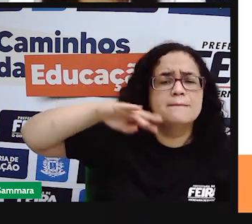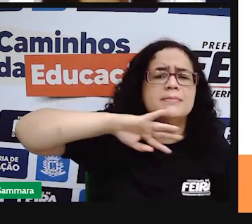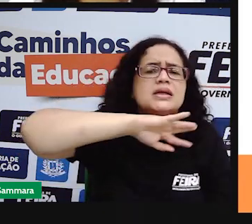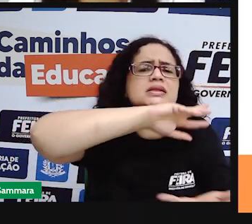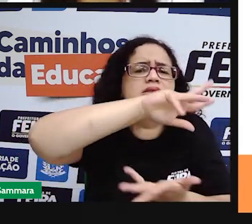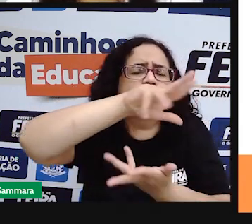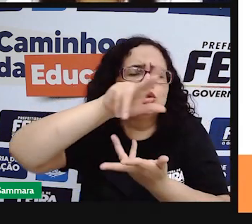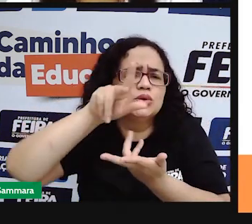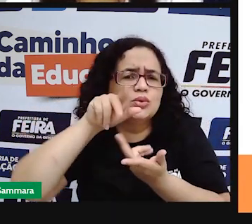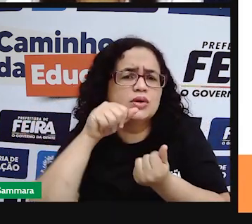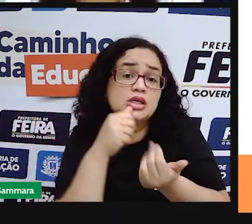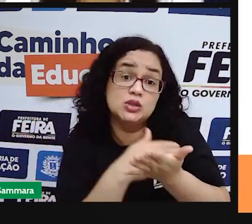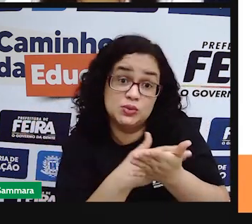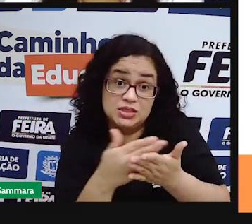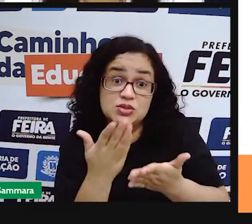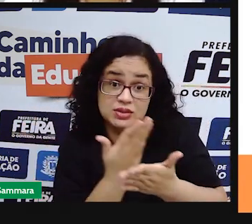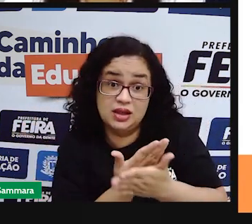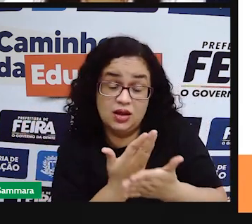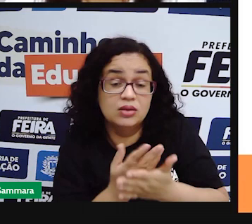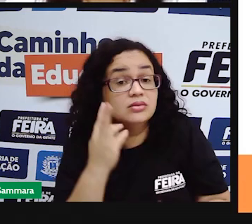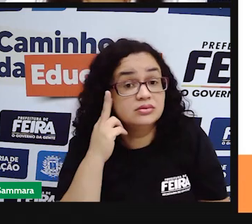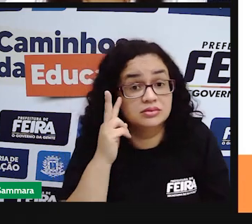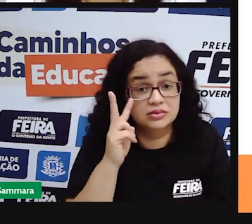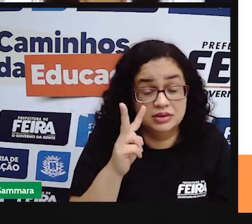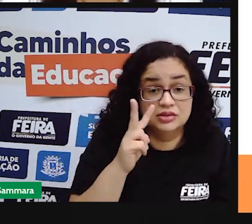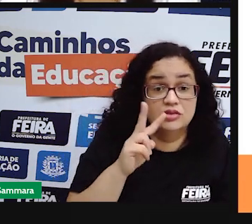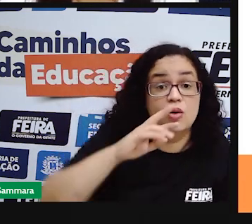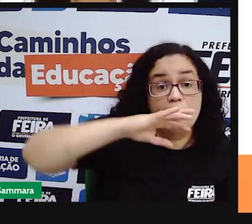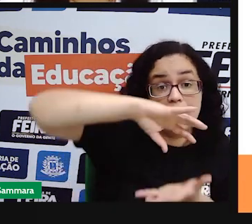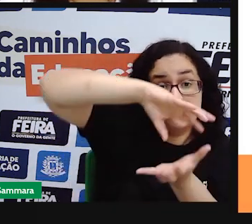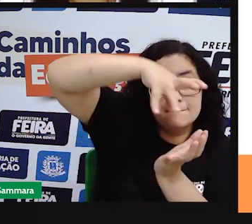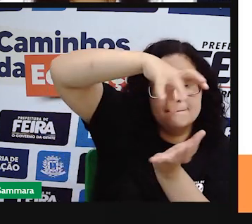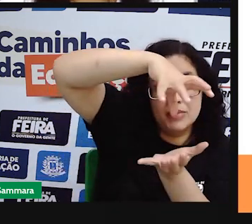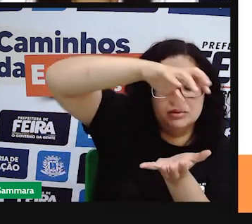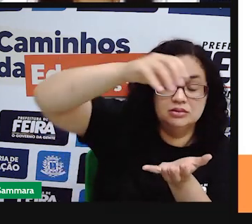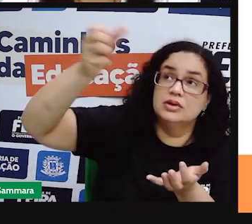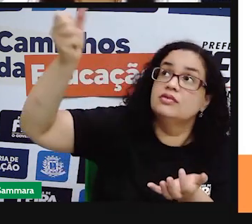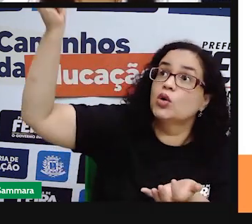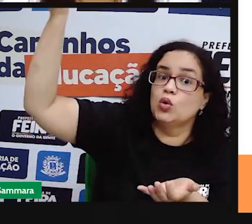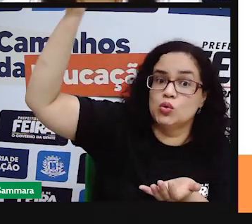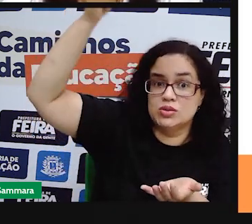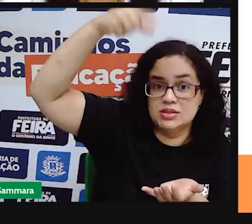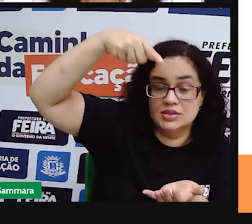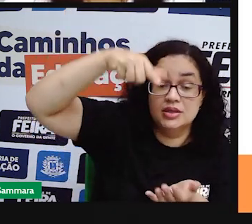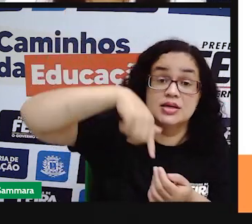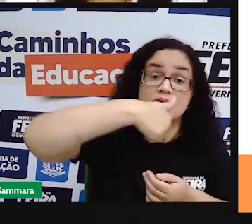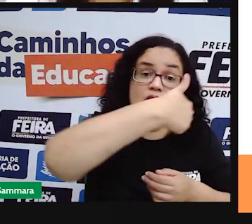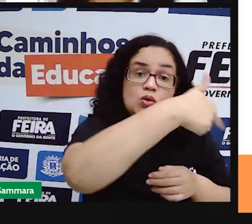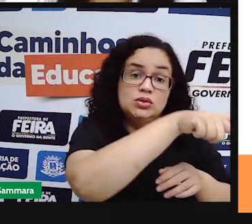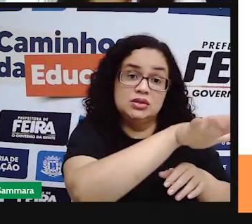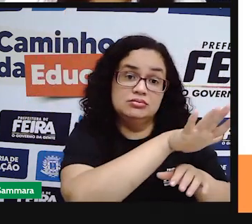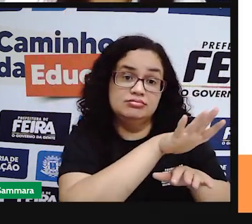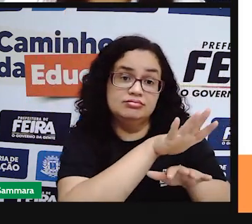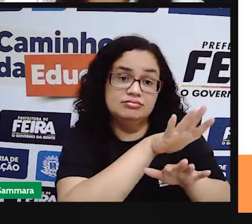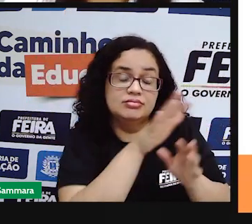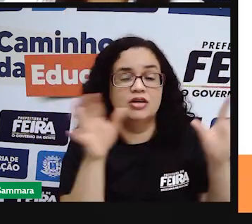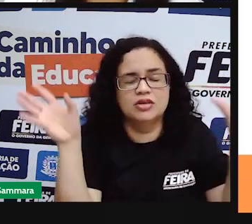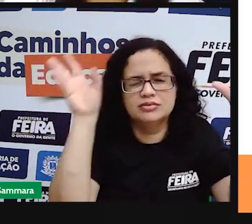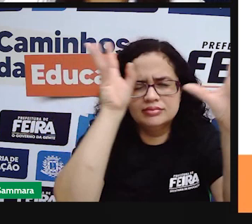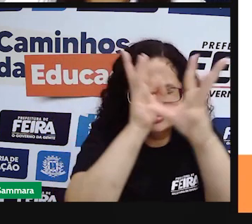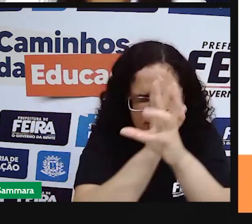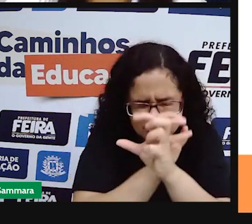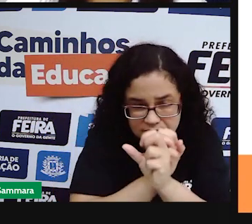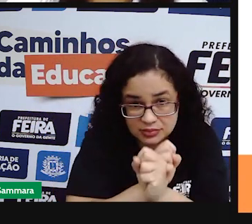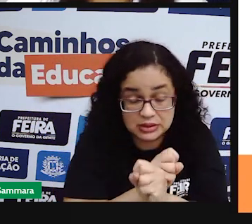início aí da aula? Uma parte do planeta estava iluminada e outra parte estava escura, né? Com